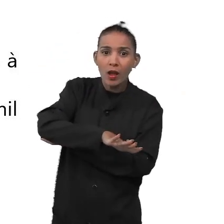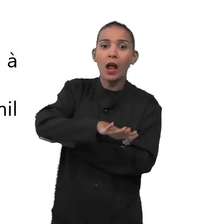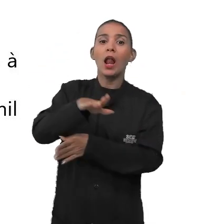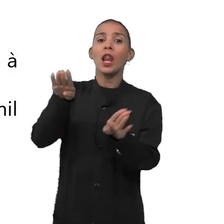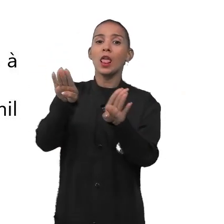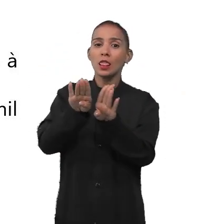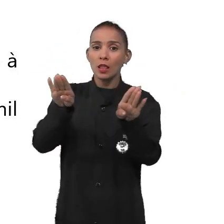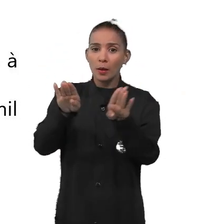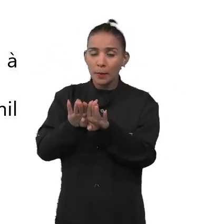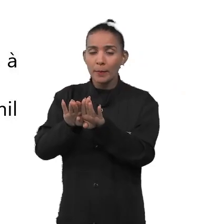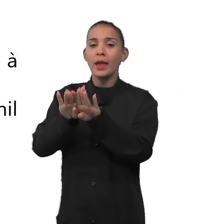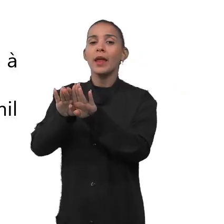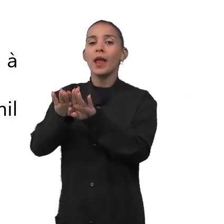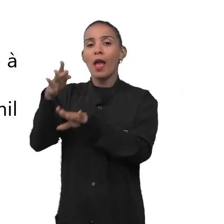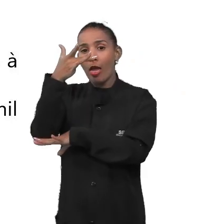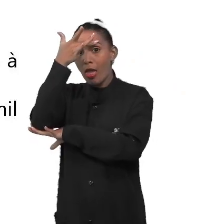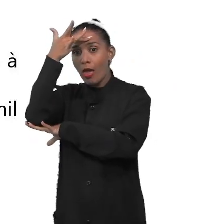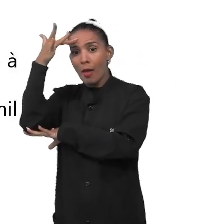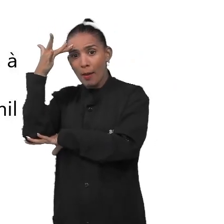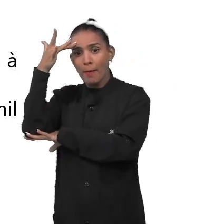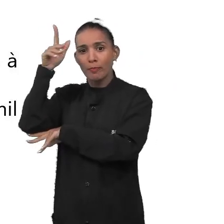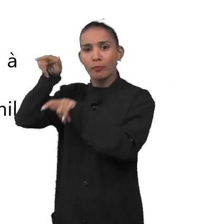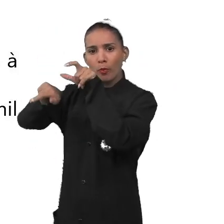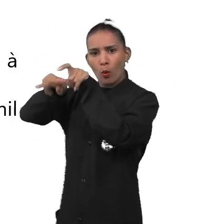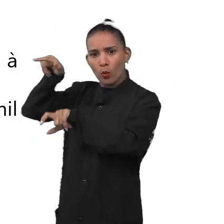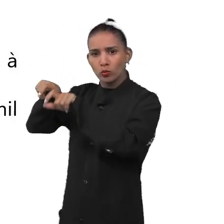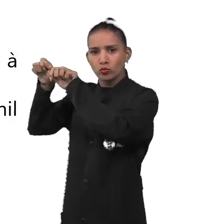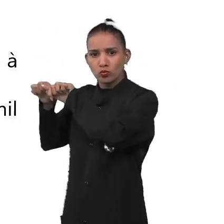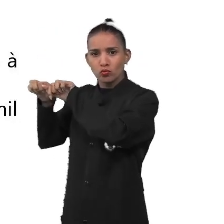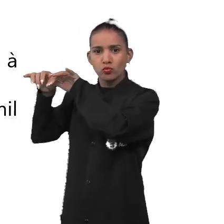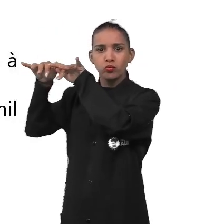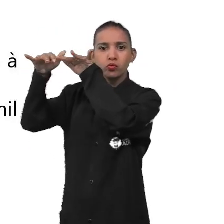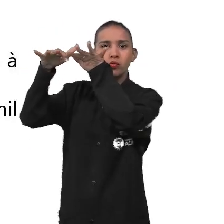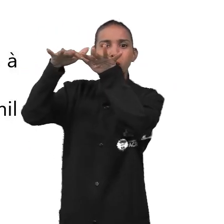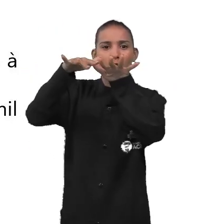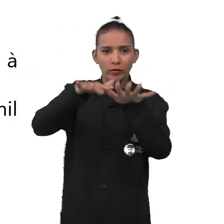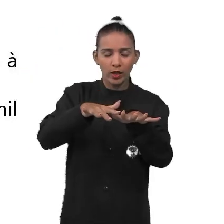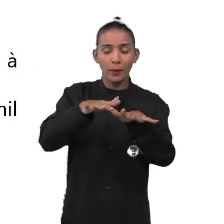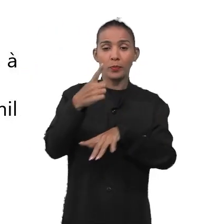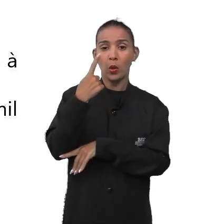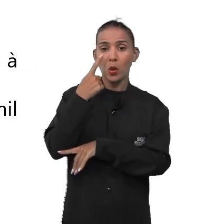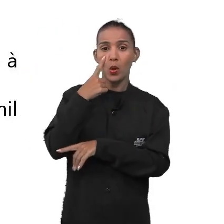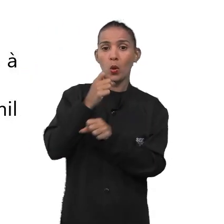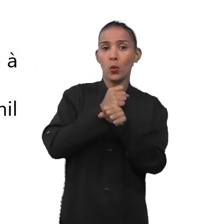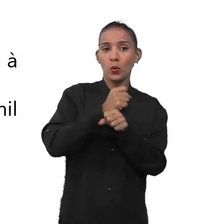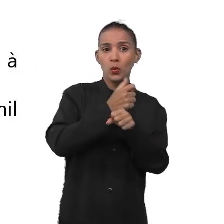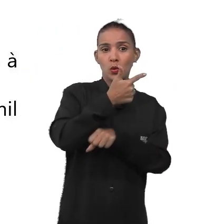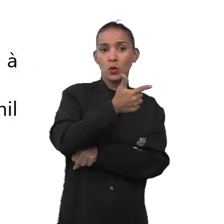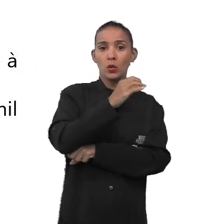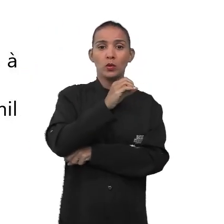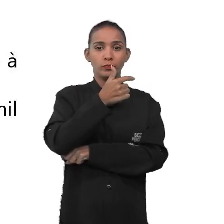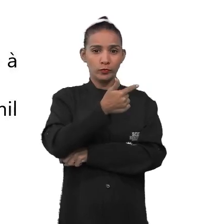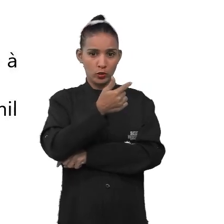migração, tá? Olha só, em 2024, a população do Acre era de